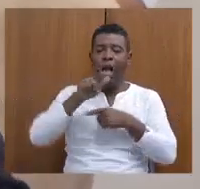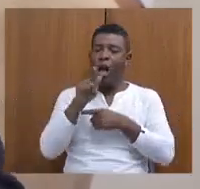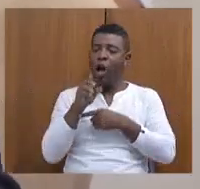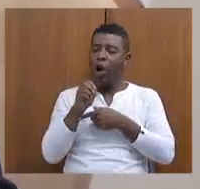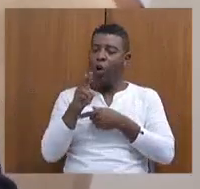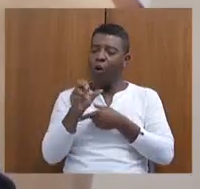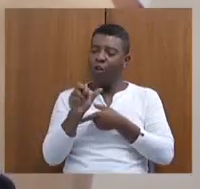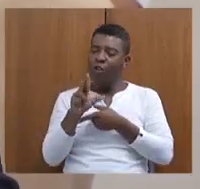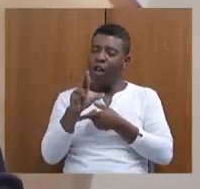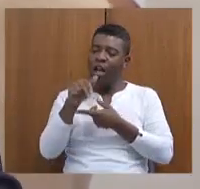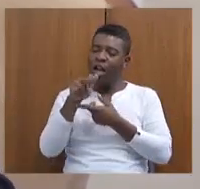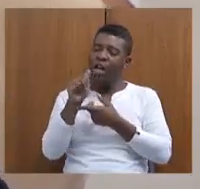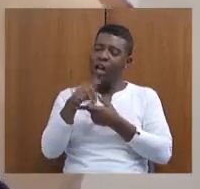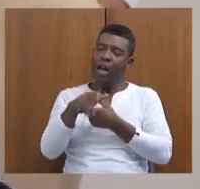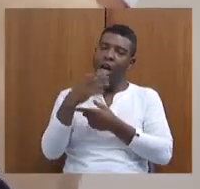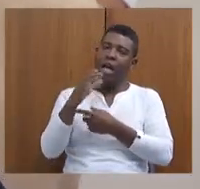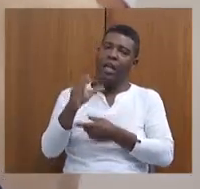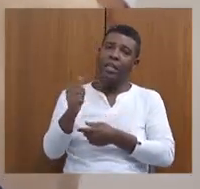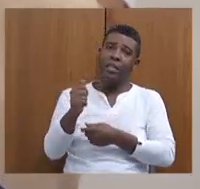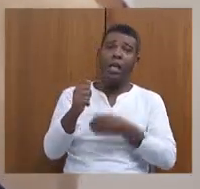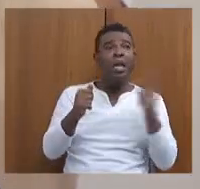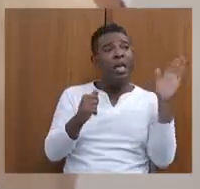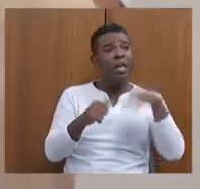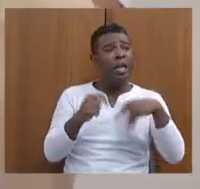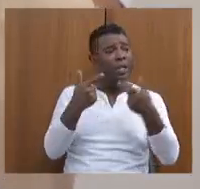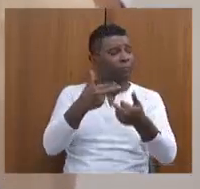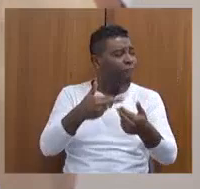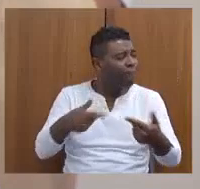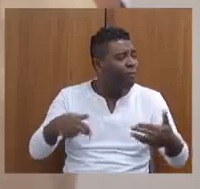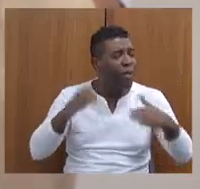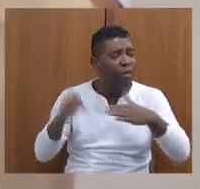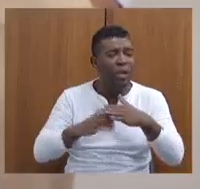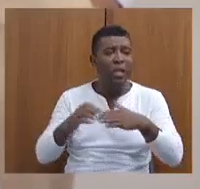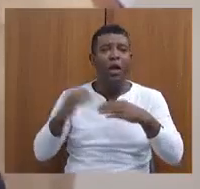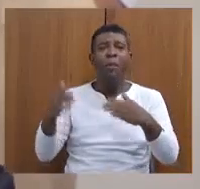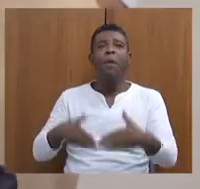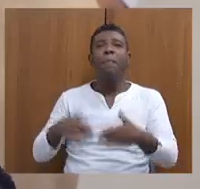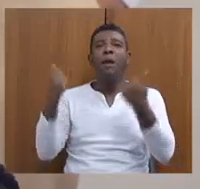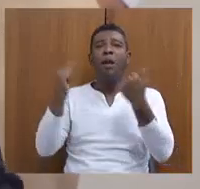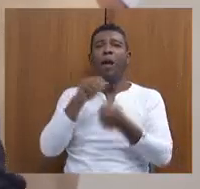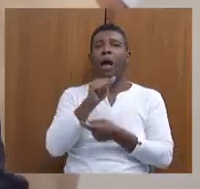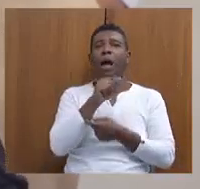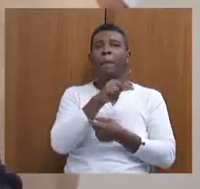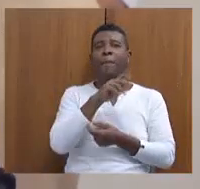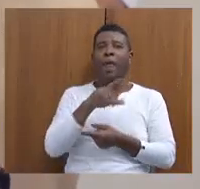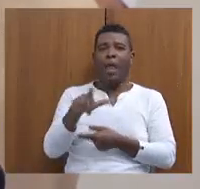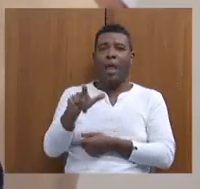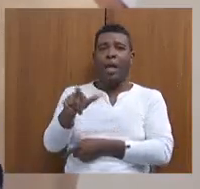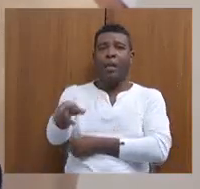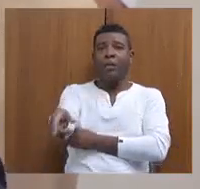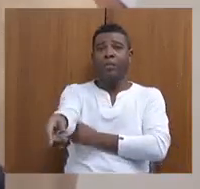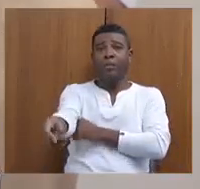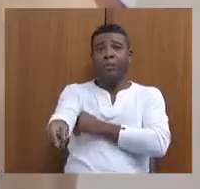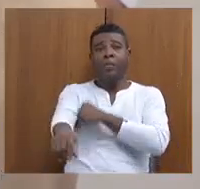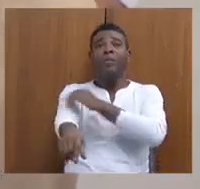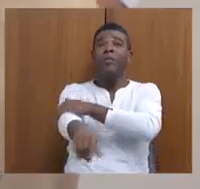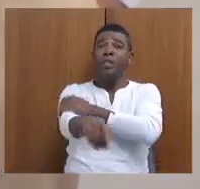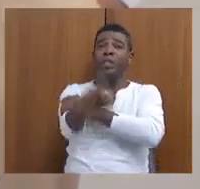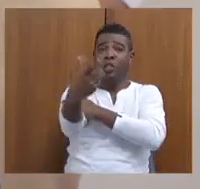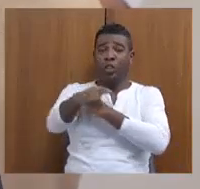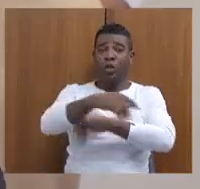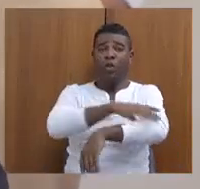de entidades empresariais para ajudar aquele a pele e de novo na gestão do governador Romeu Zema